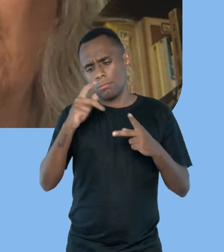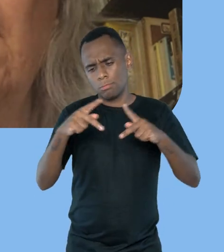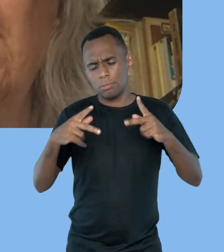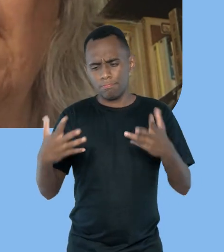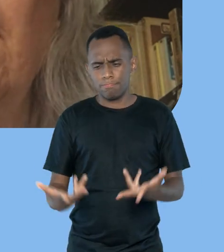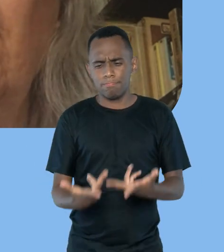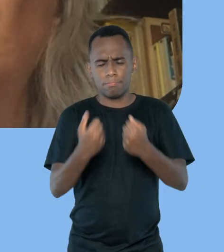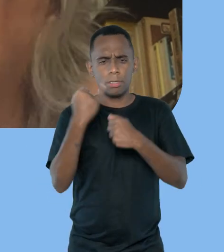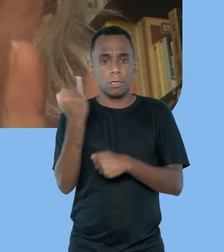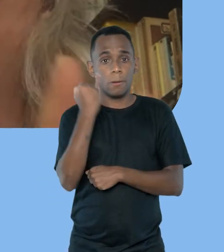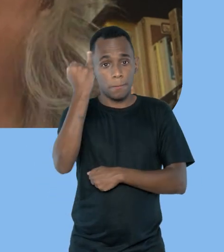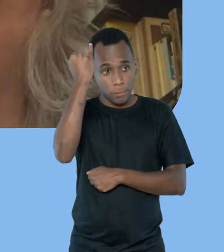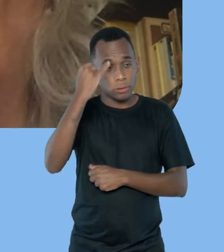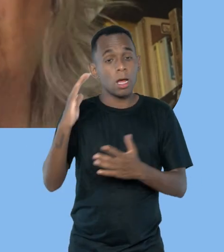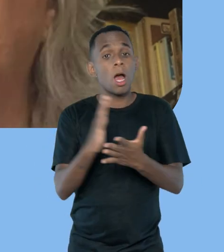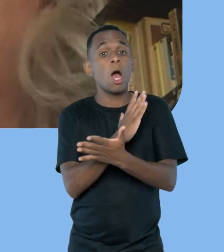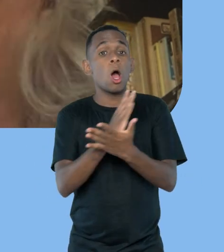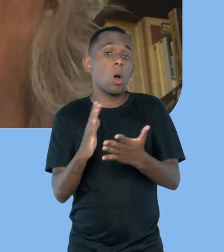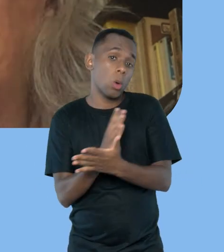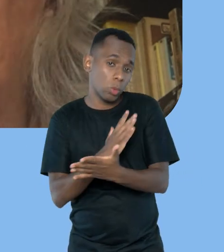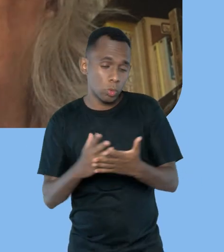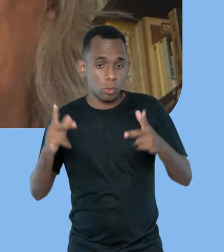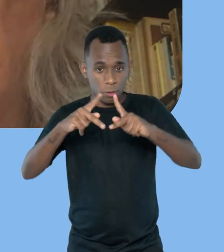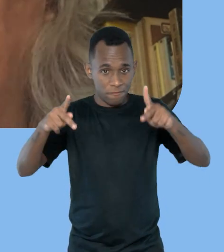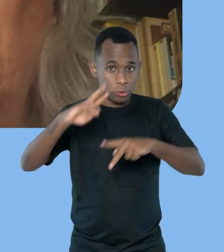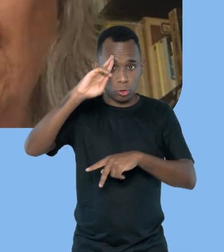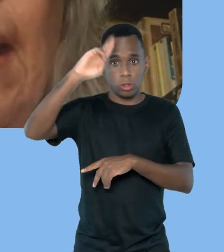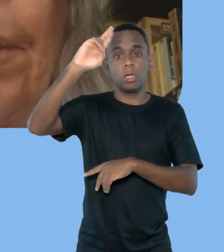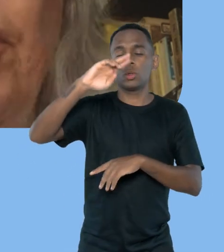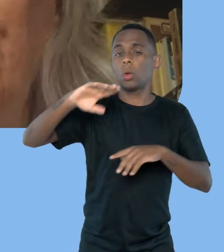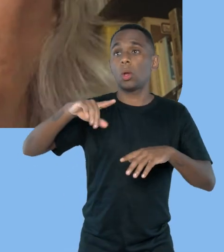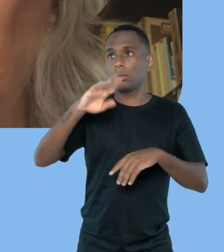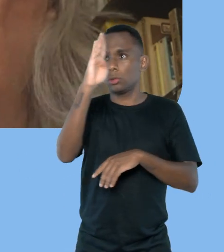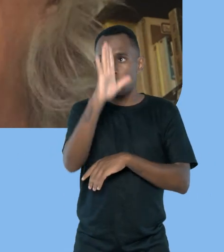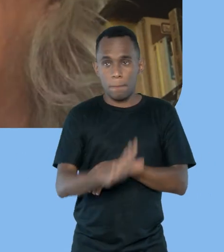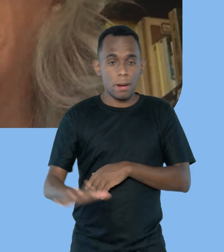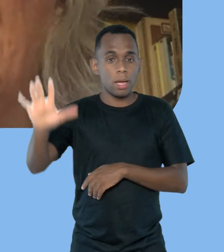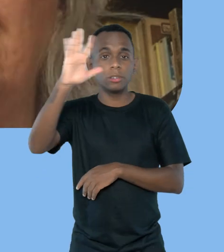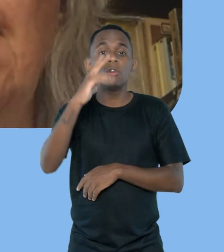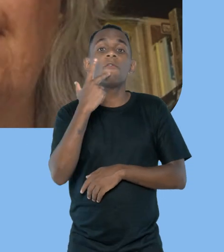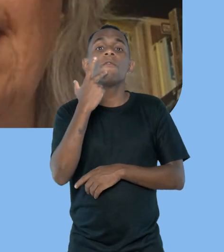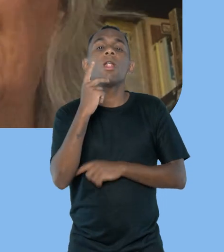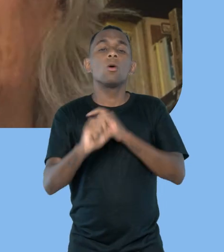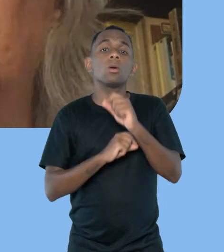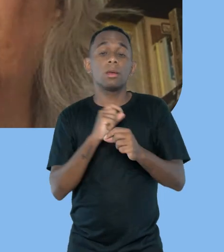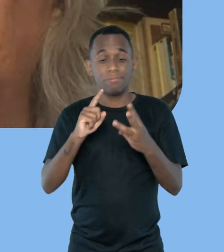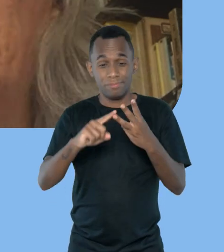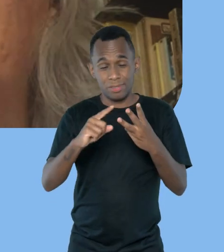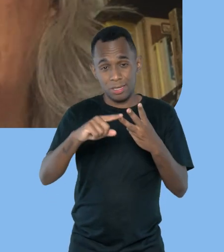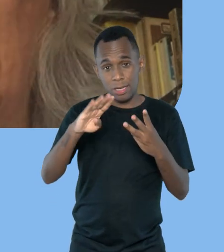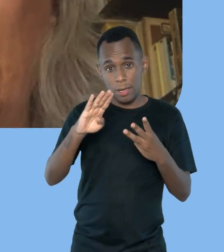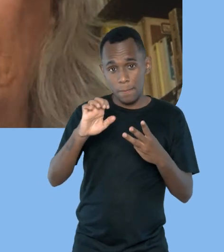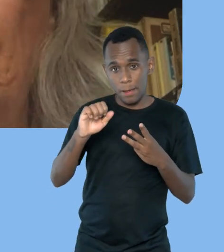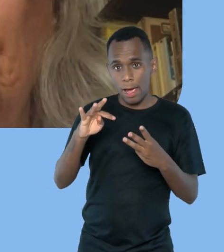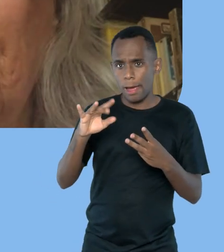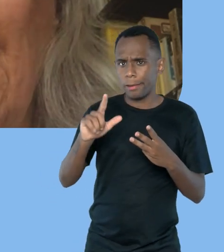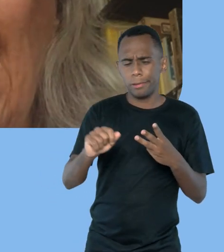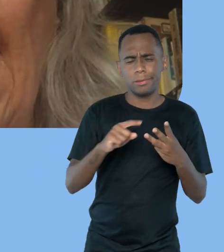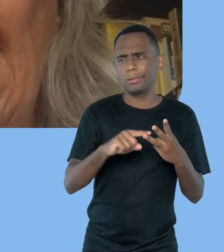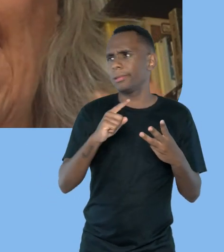professores e diretores de escola do Brasil inteiro falaram que a professora Beatriz, ela era uma